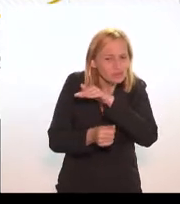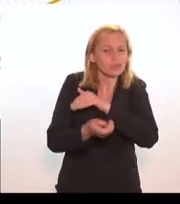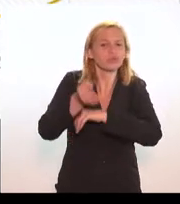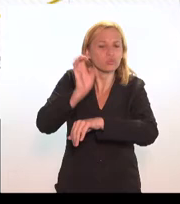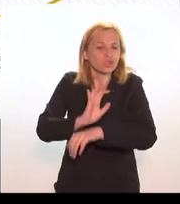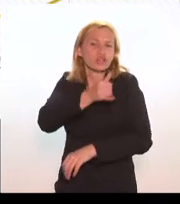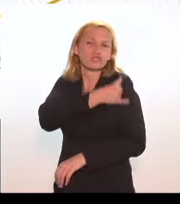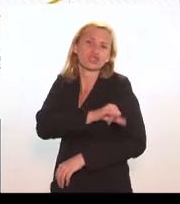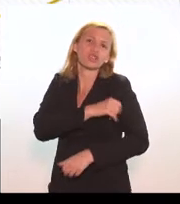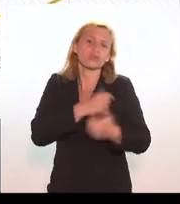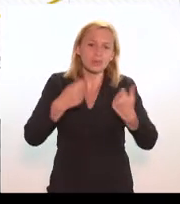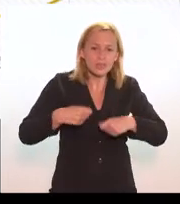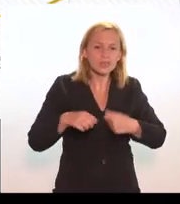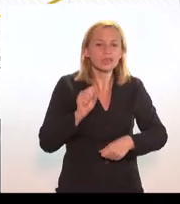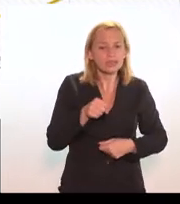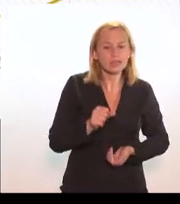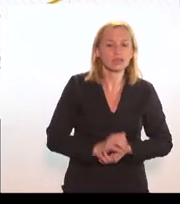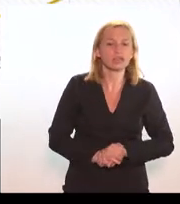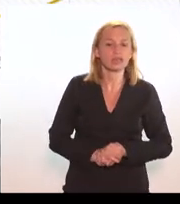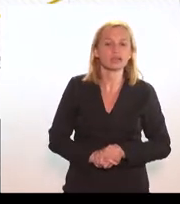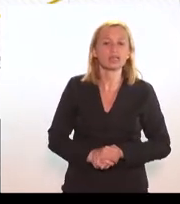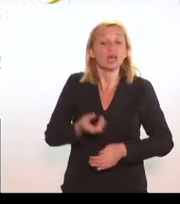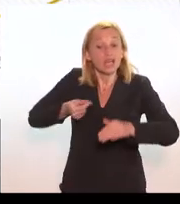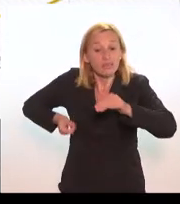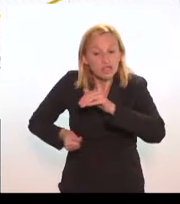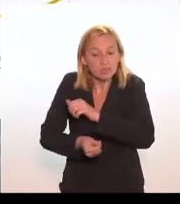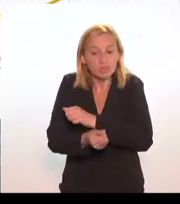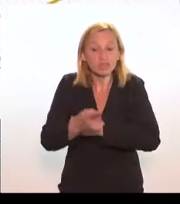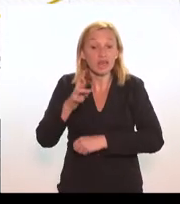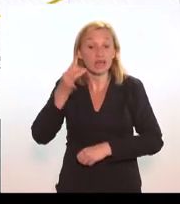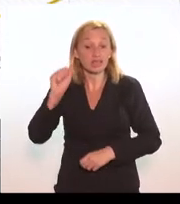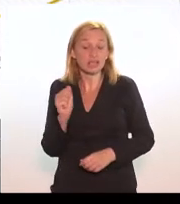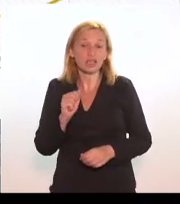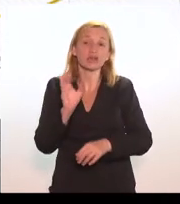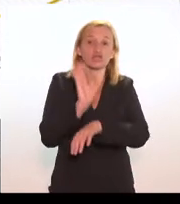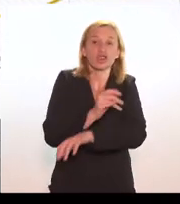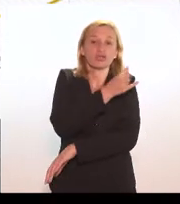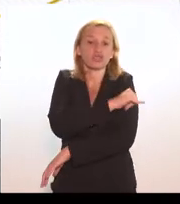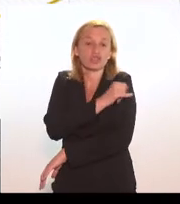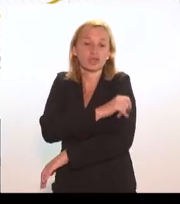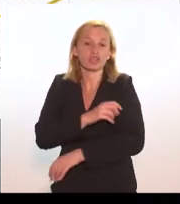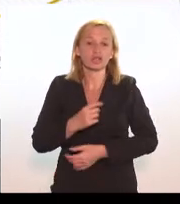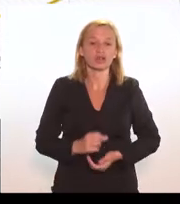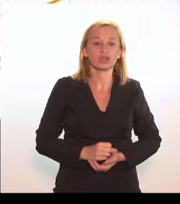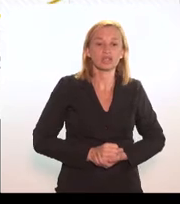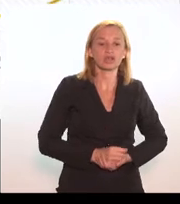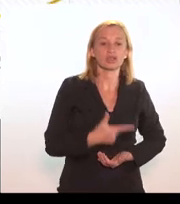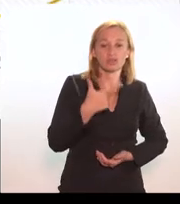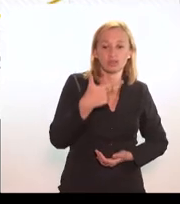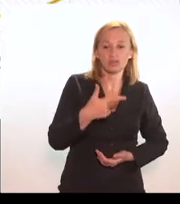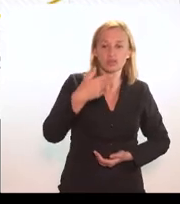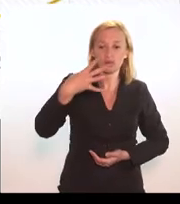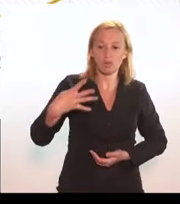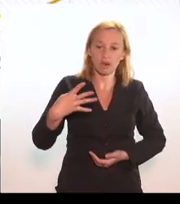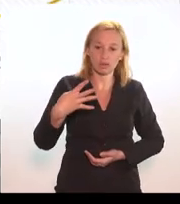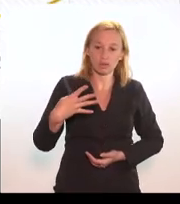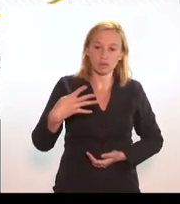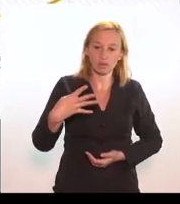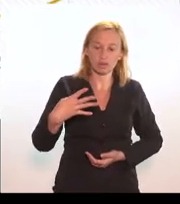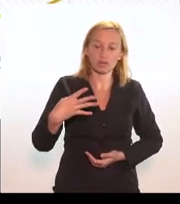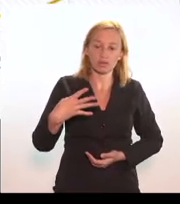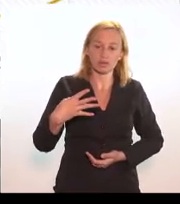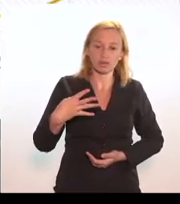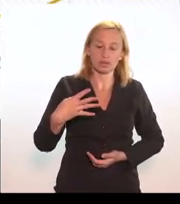Rio de Janeiro. O investimento em termos de receita corrente líquida, o estado do Rio de Janeiro é o 24º em termos